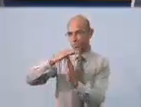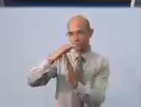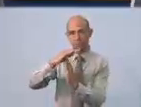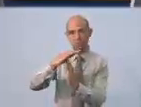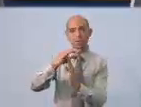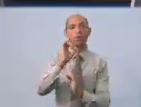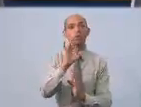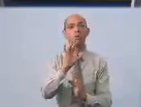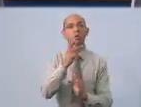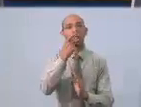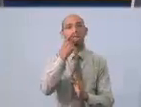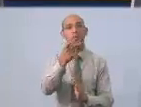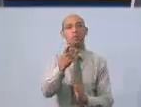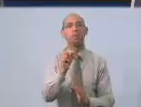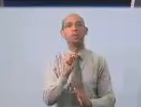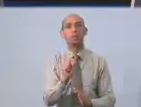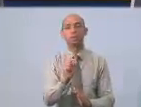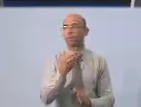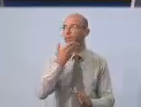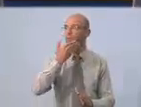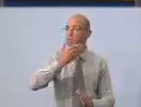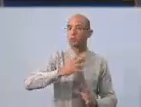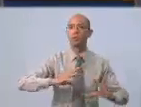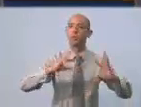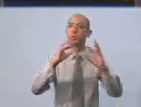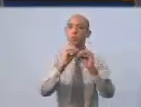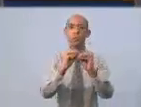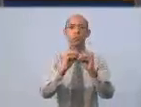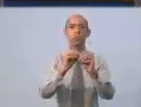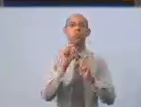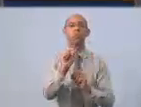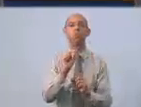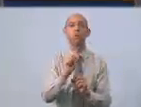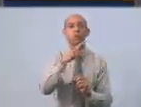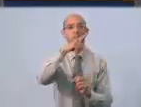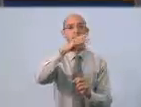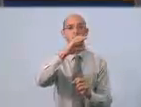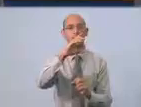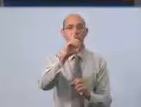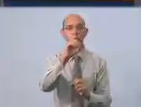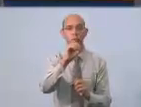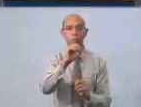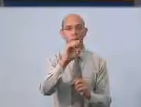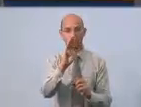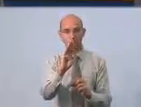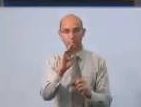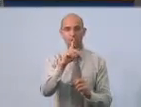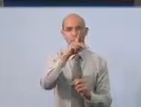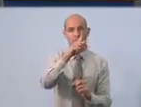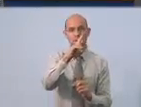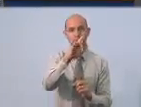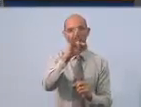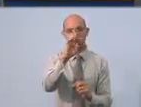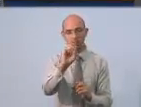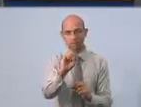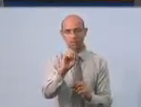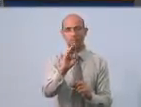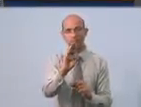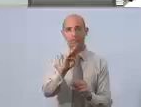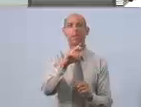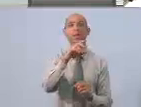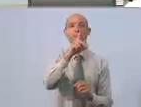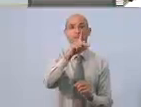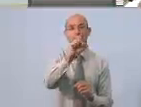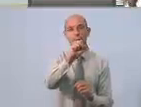só. Solicitamos as indicações do PCdoB, PTdoB, PRTB, PMDB,